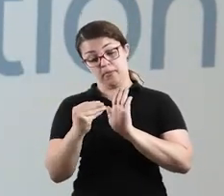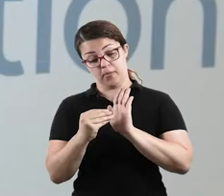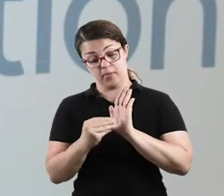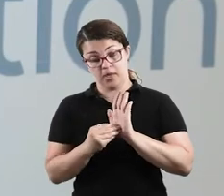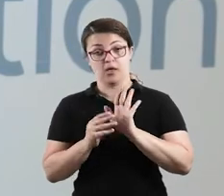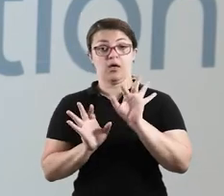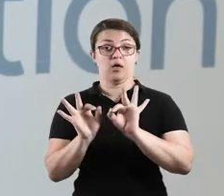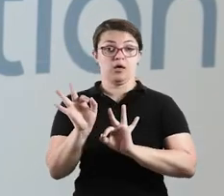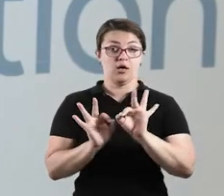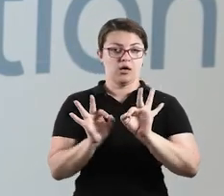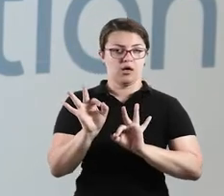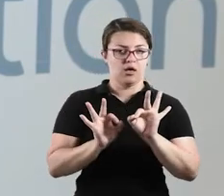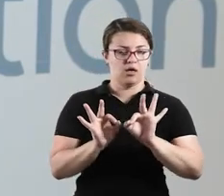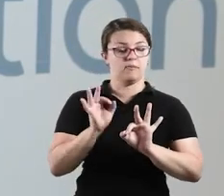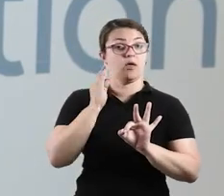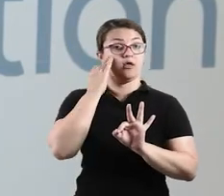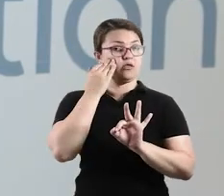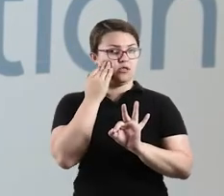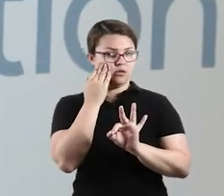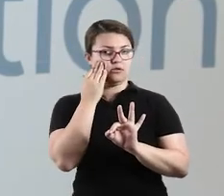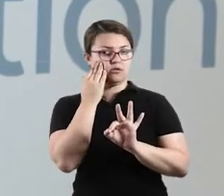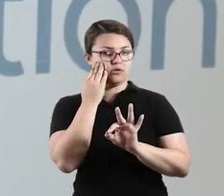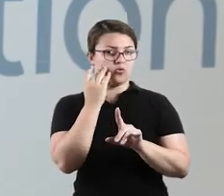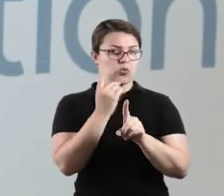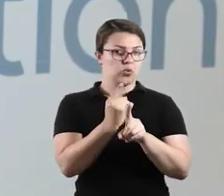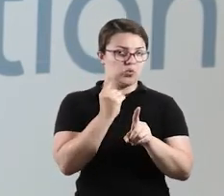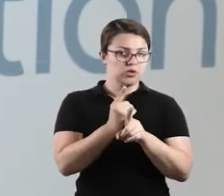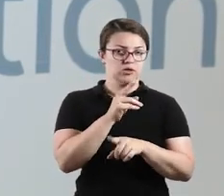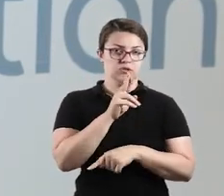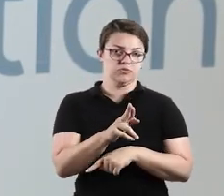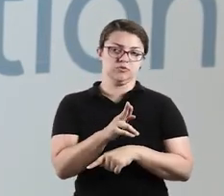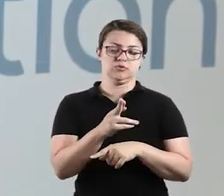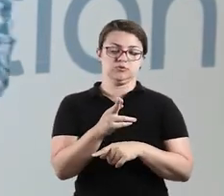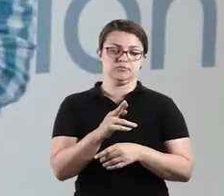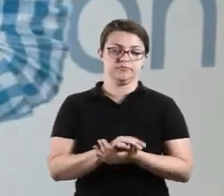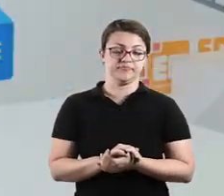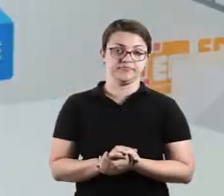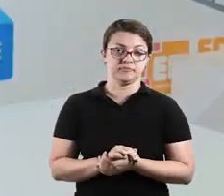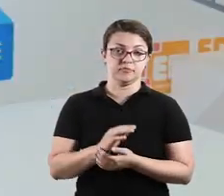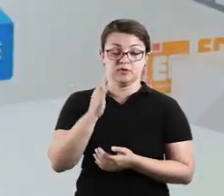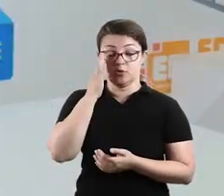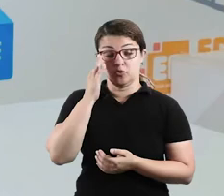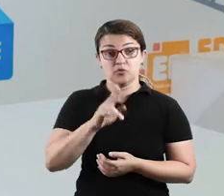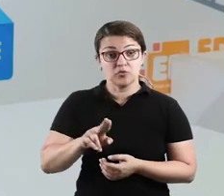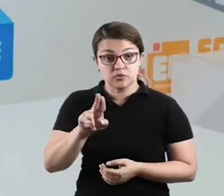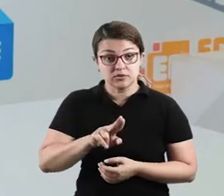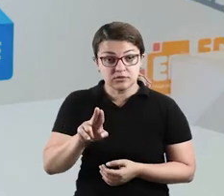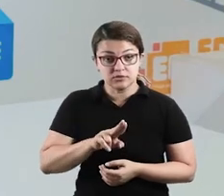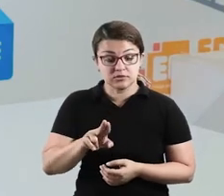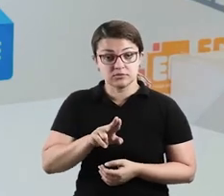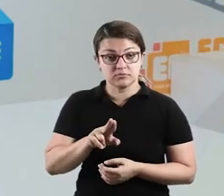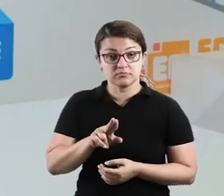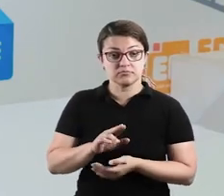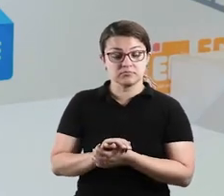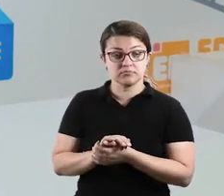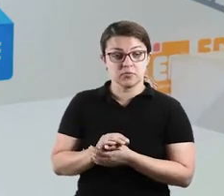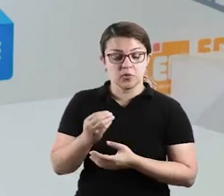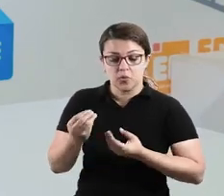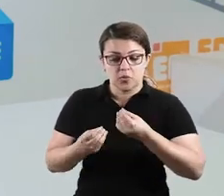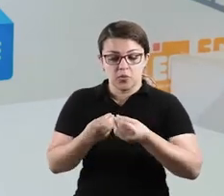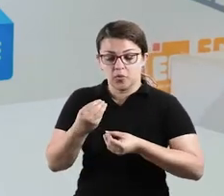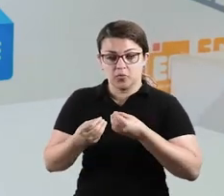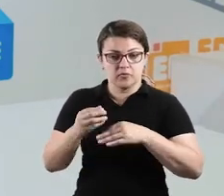precisa organizar as ideias para poder entender o que você precisa fazer. Muita atenção! Utilize as formas que você escolheu